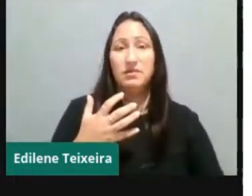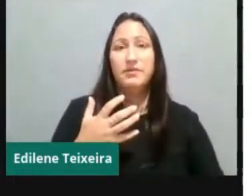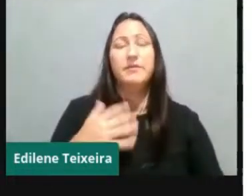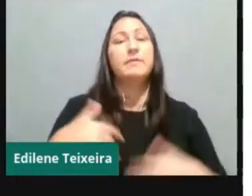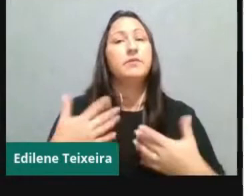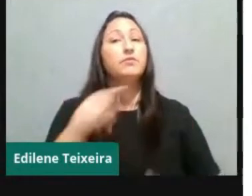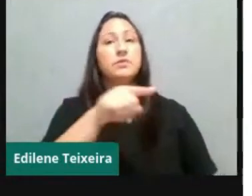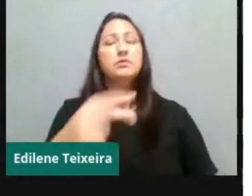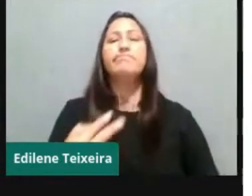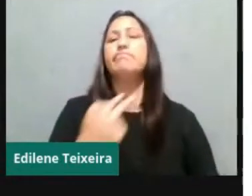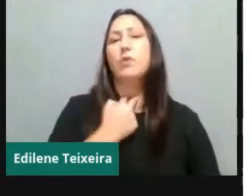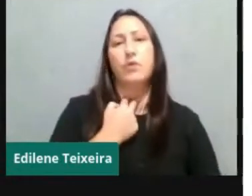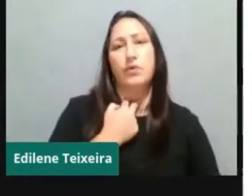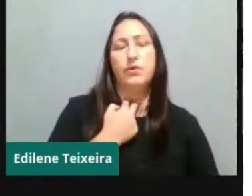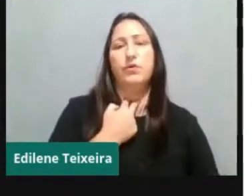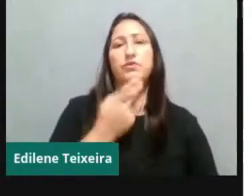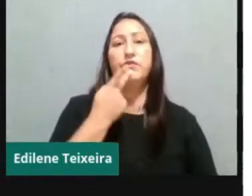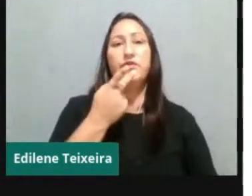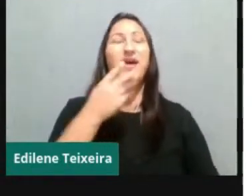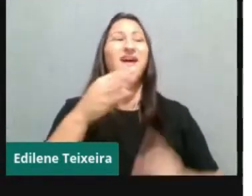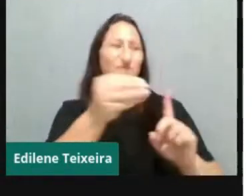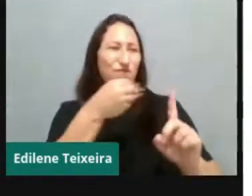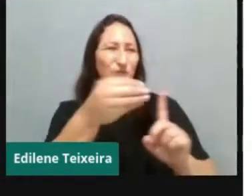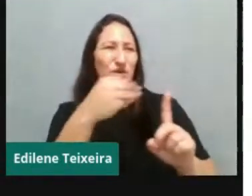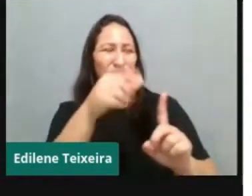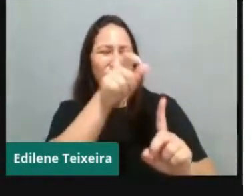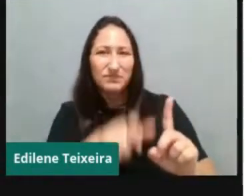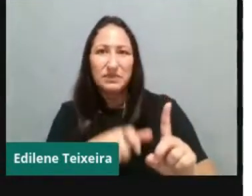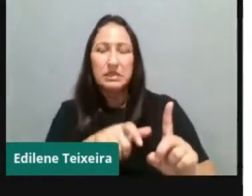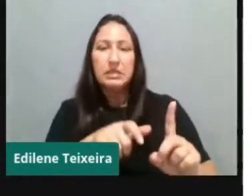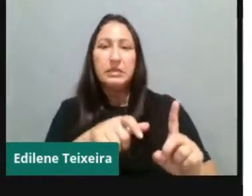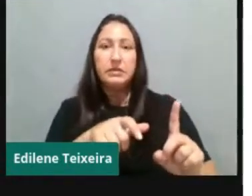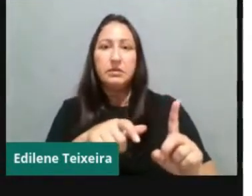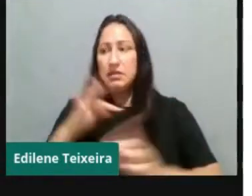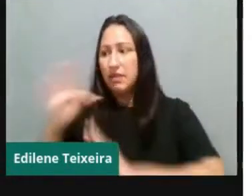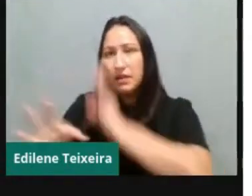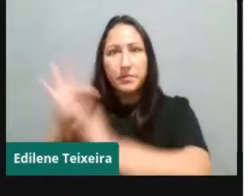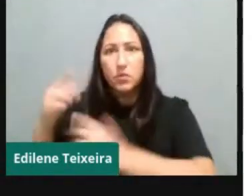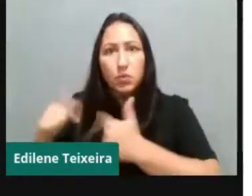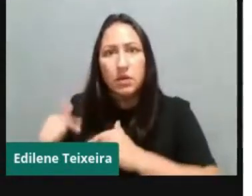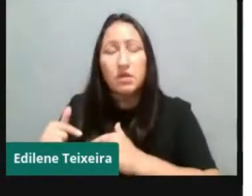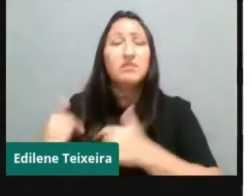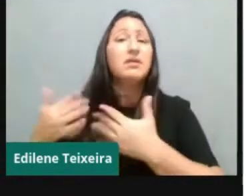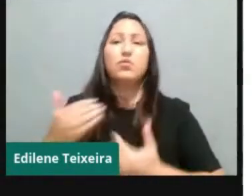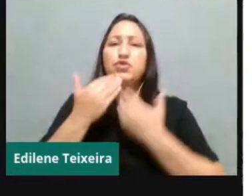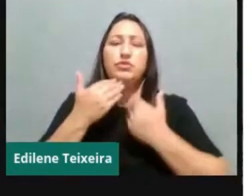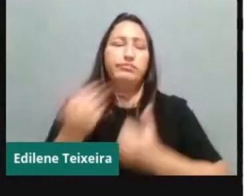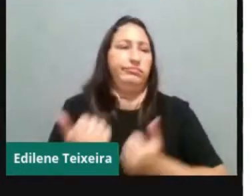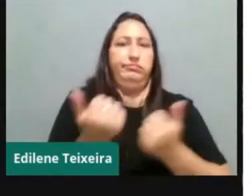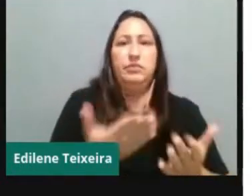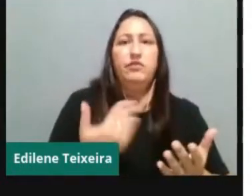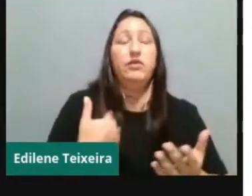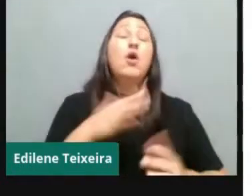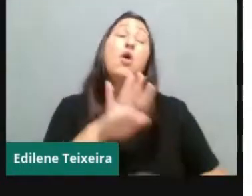apontar uma vulnerabilidade se você não tem um tratamento para oferecer a essas pessoas. Então, como sempre me perguntam, eu digo, olha,